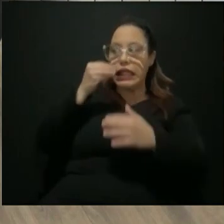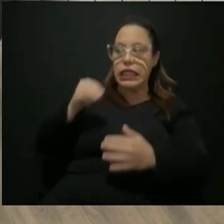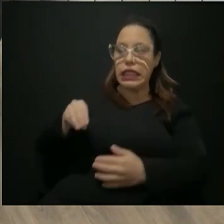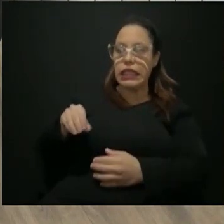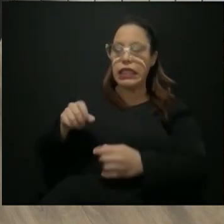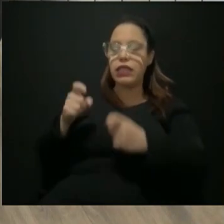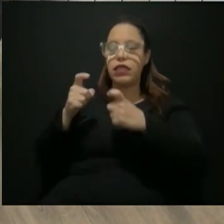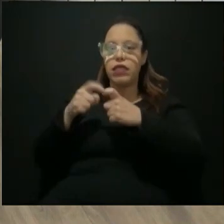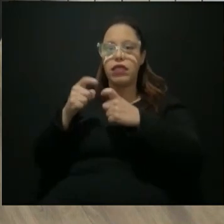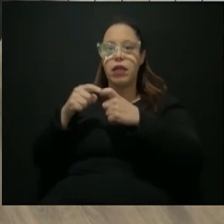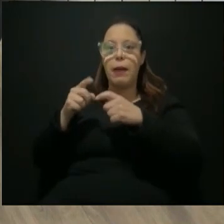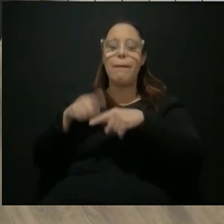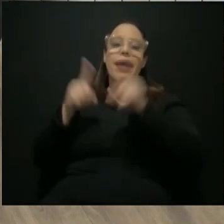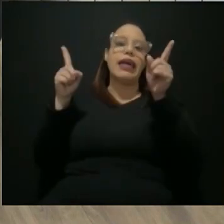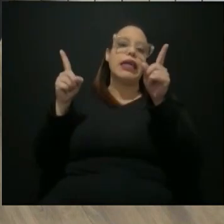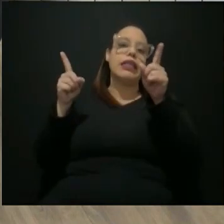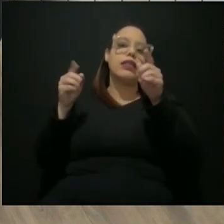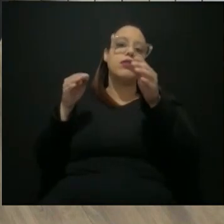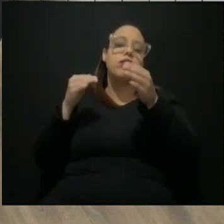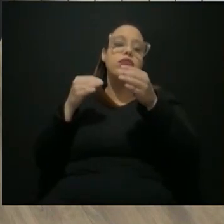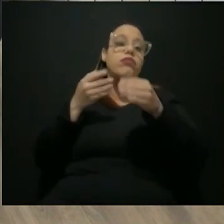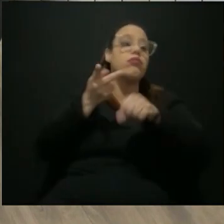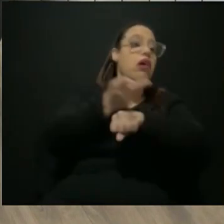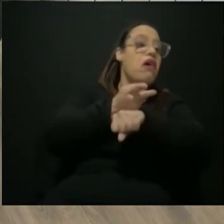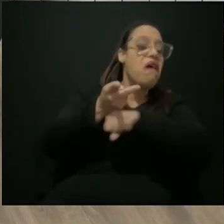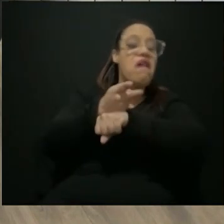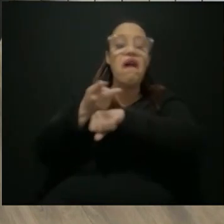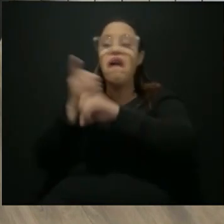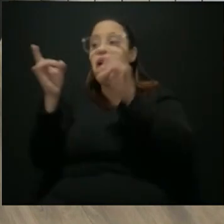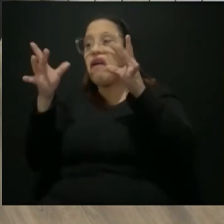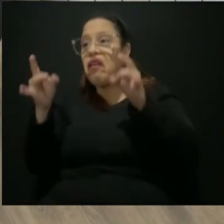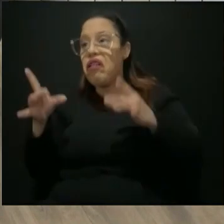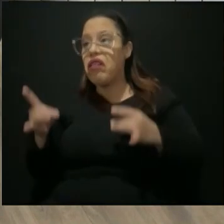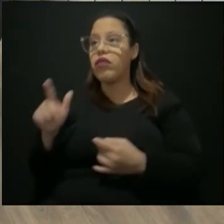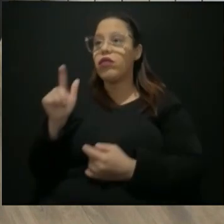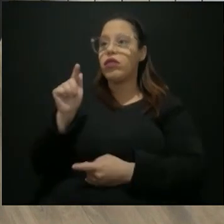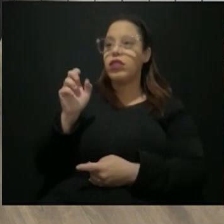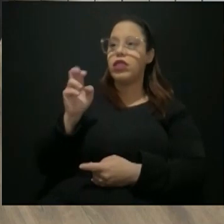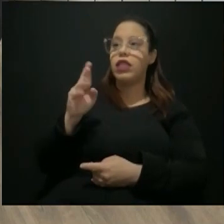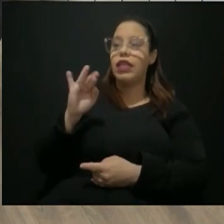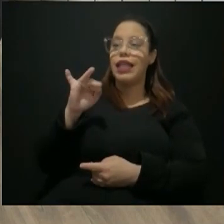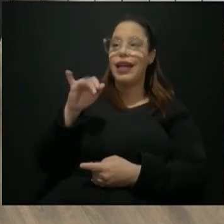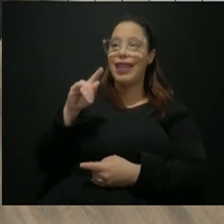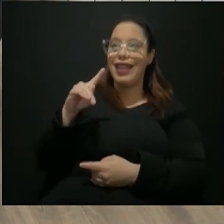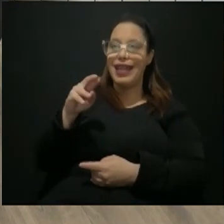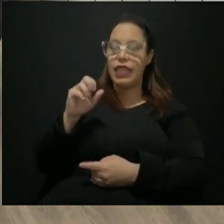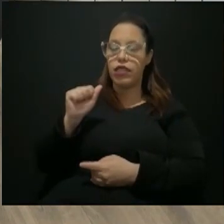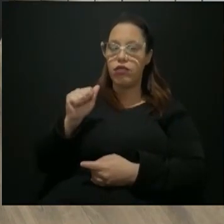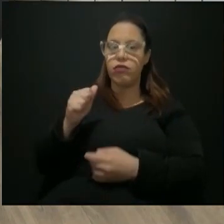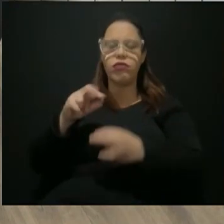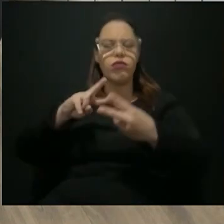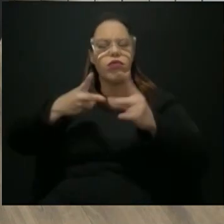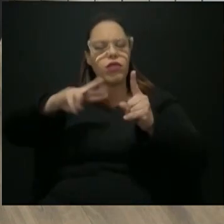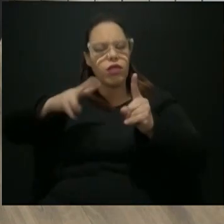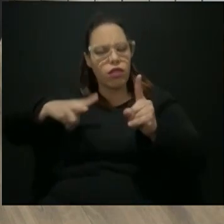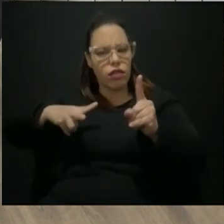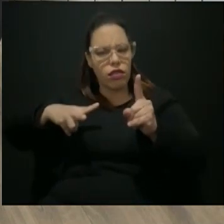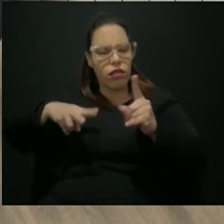mas que não estão buscando a especialidade de geriatria. No seu ponto de vista, isso